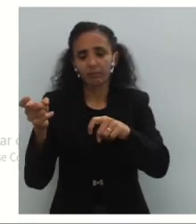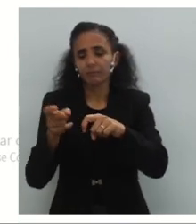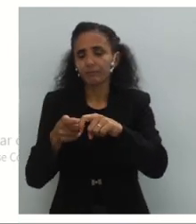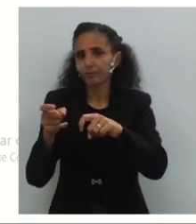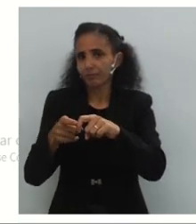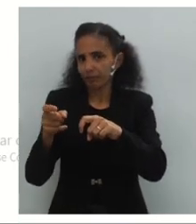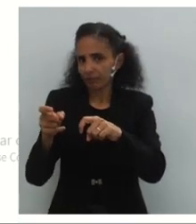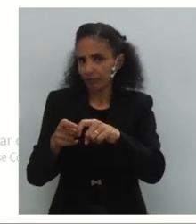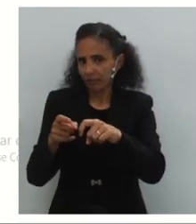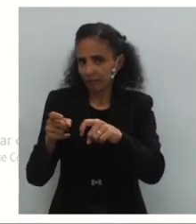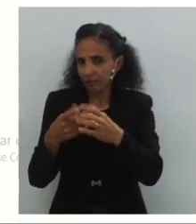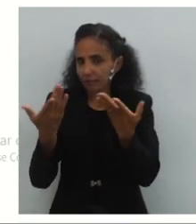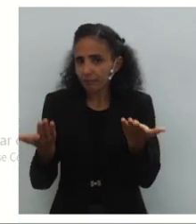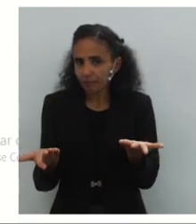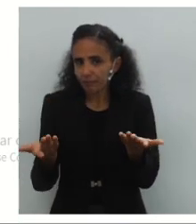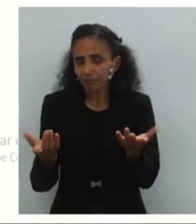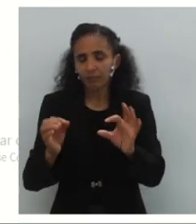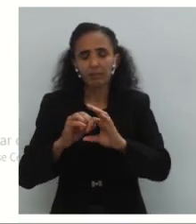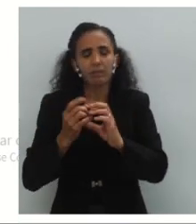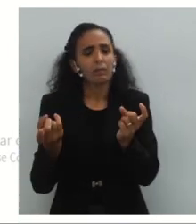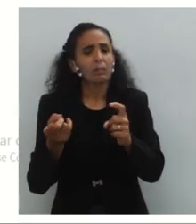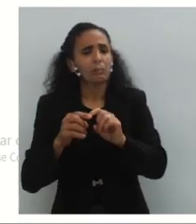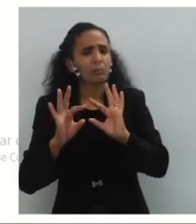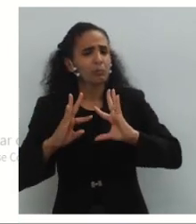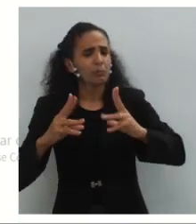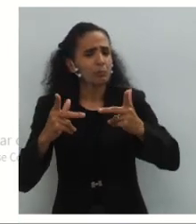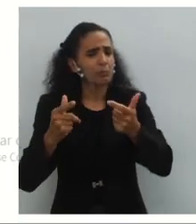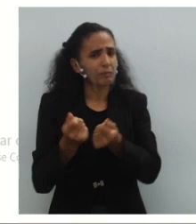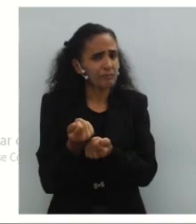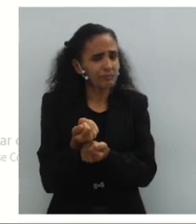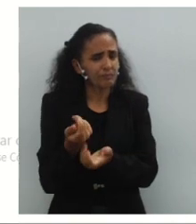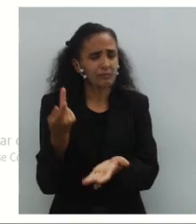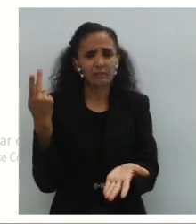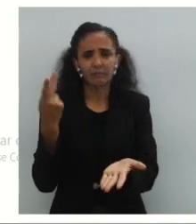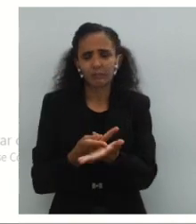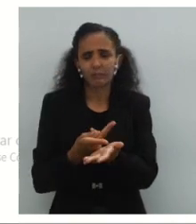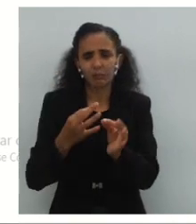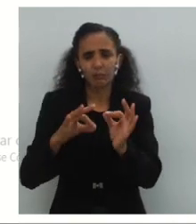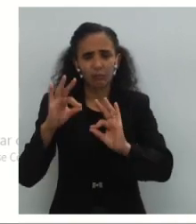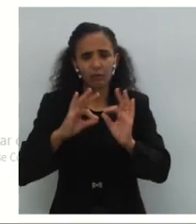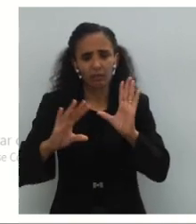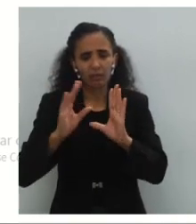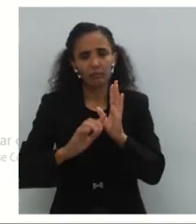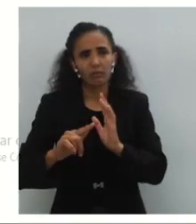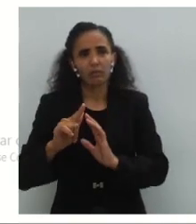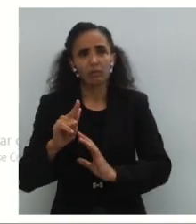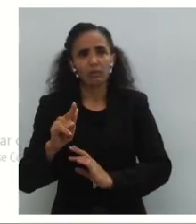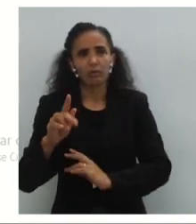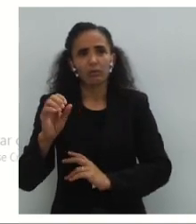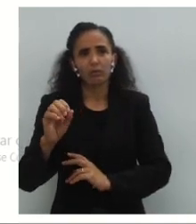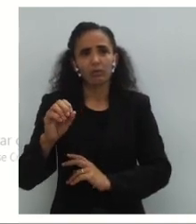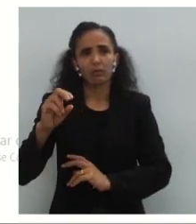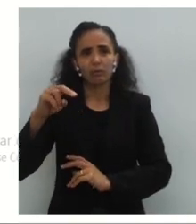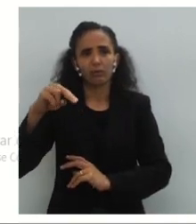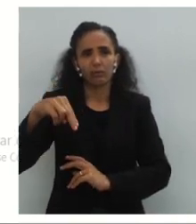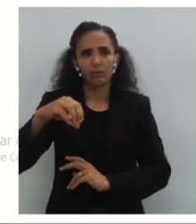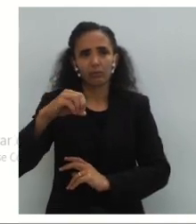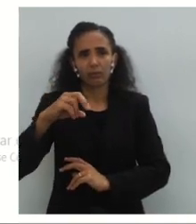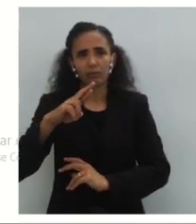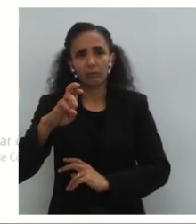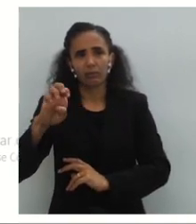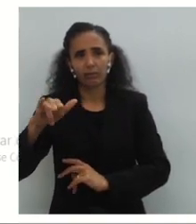exame ginecológico é que pode ser detectado. Esse corrimento ele pode manifestar-se